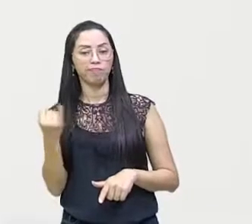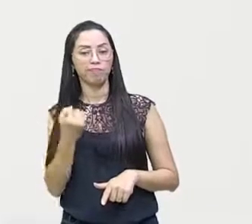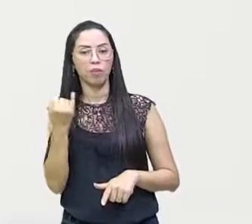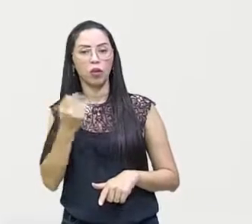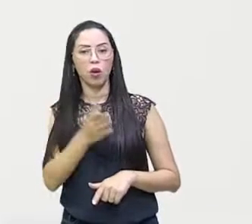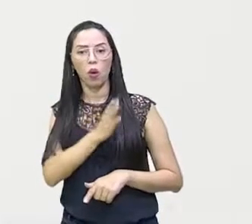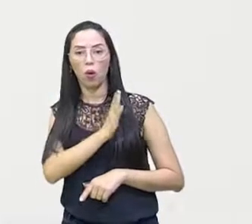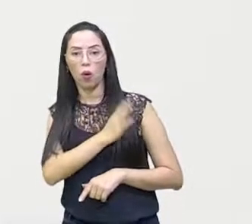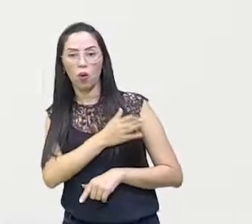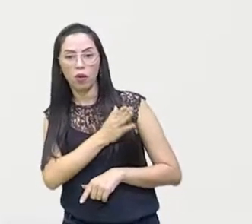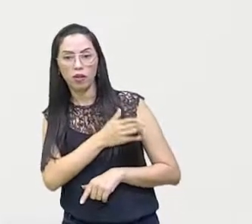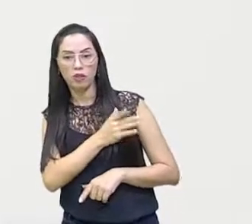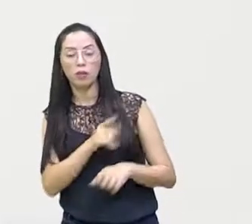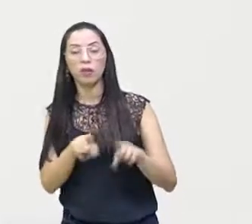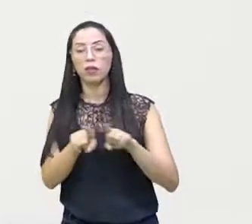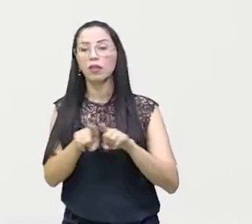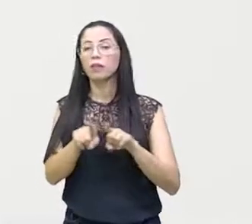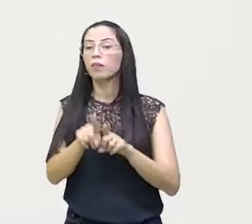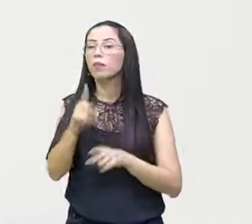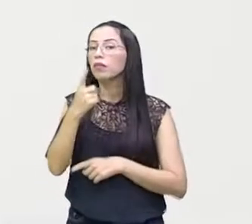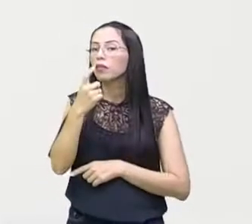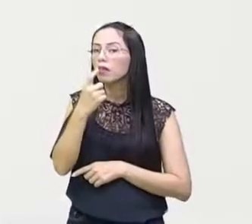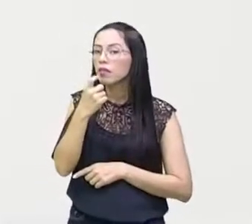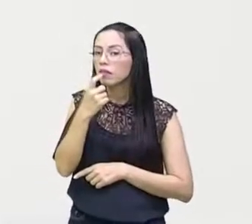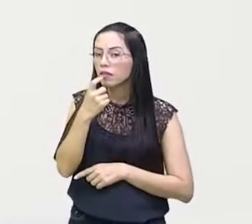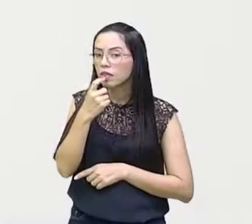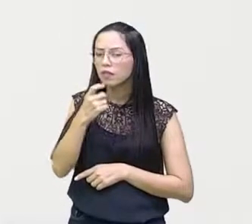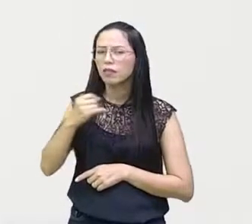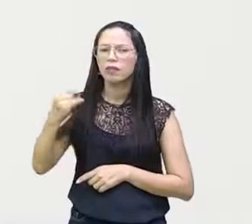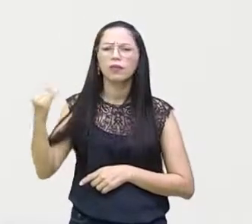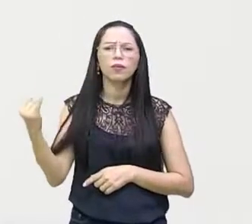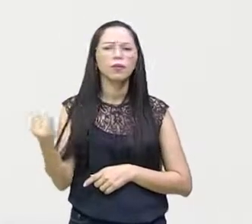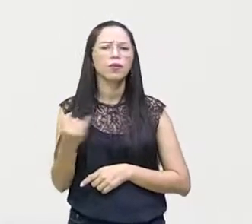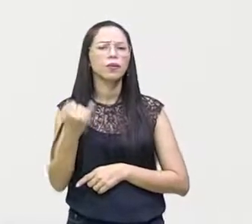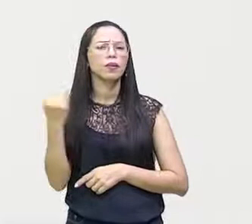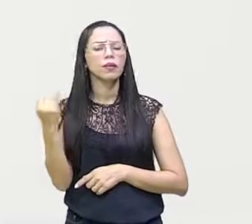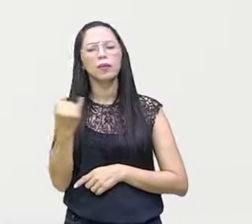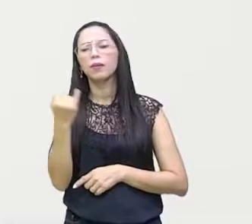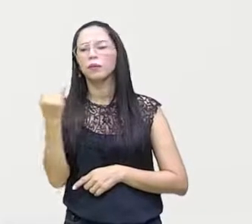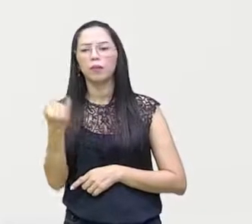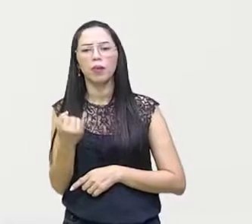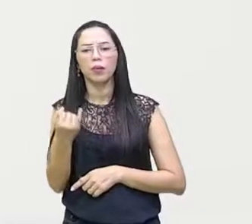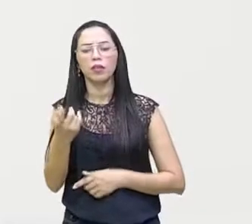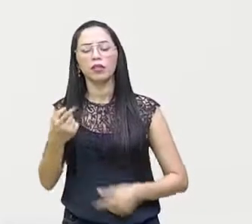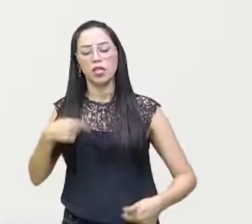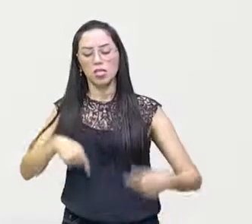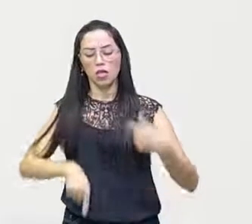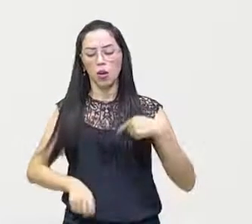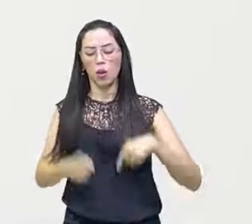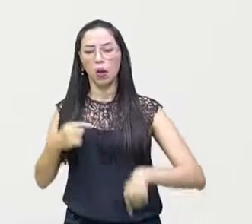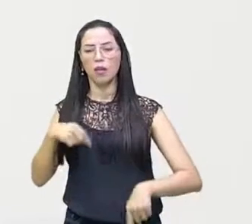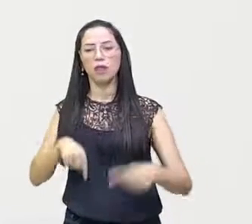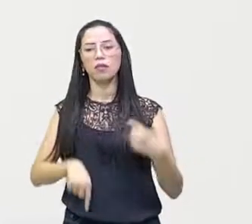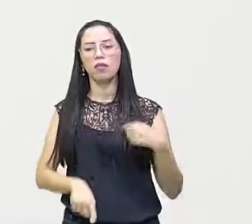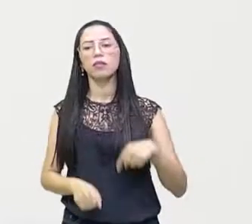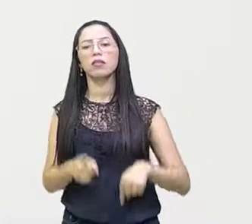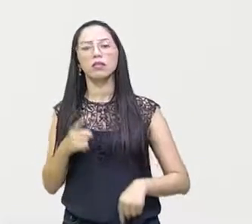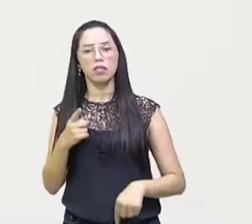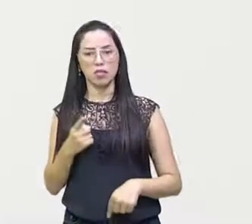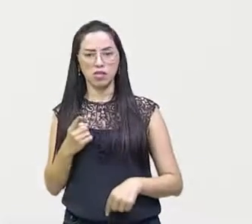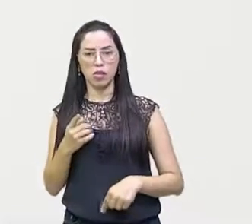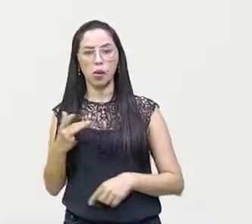o sangue, são os elementos essenciais para que haja essa circulação no nosso corpo. O